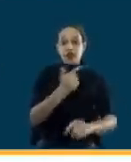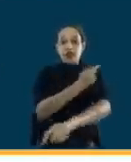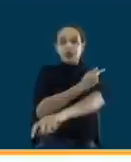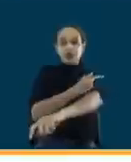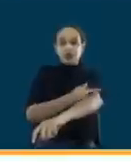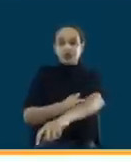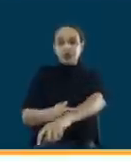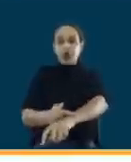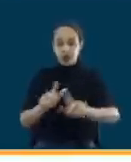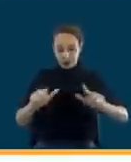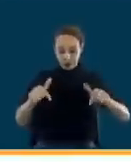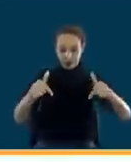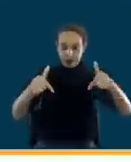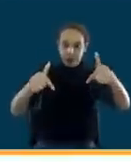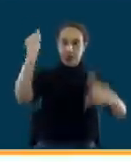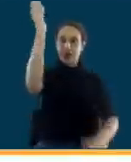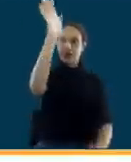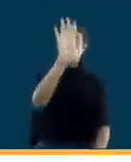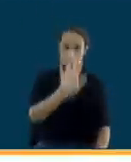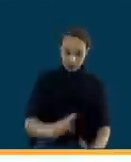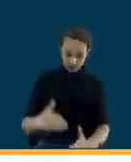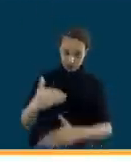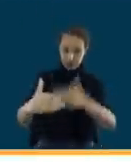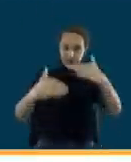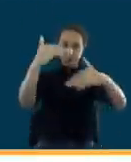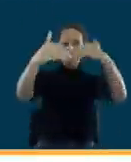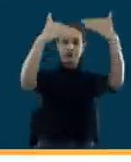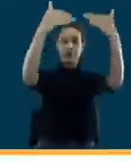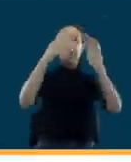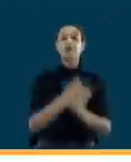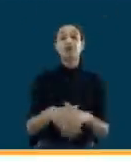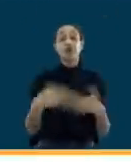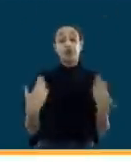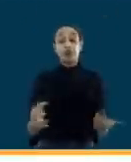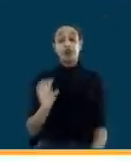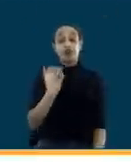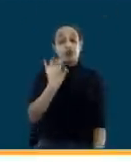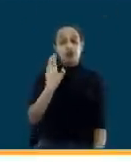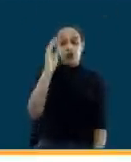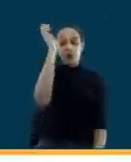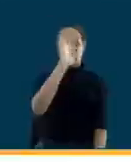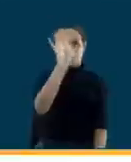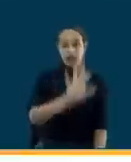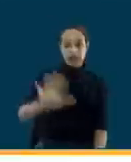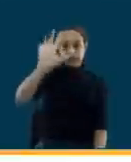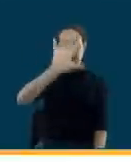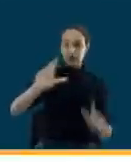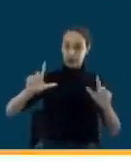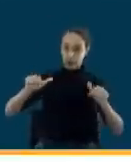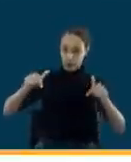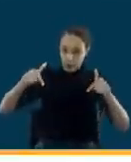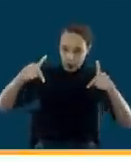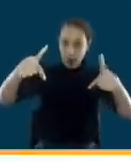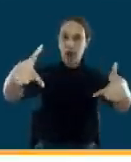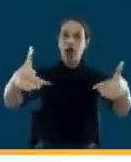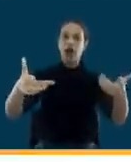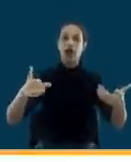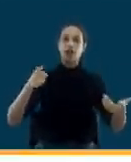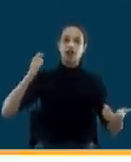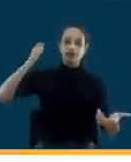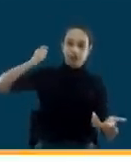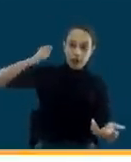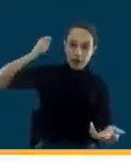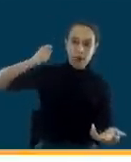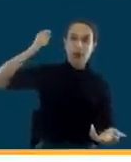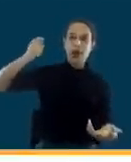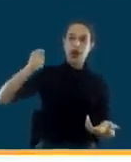esse Brasil emergir. Não só o Brasil que manifesta, que o Brasil que preserva, mas